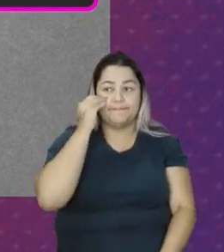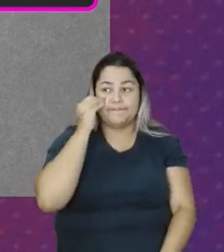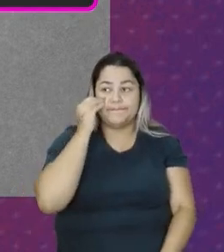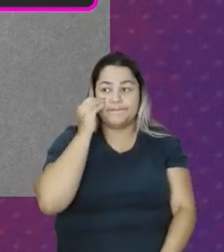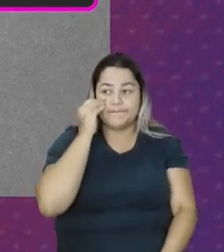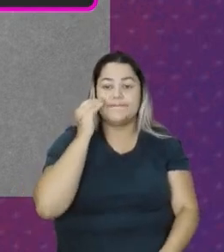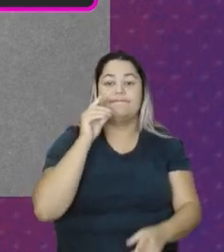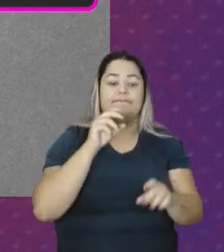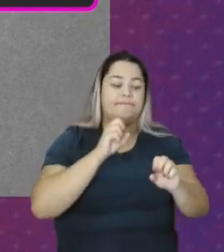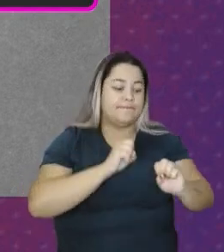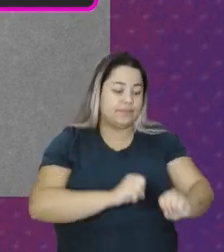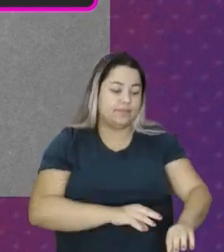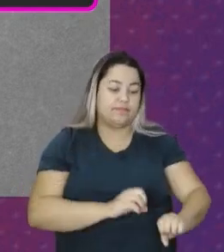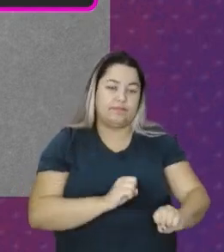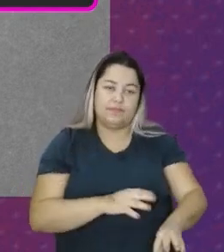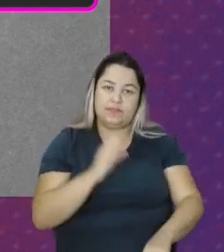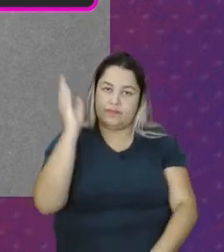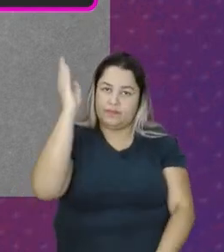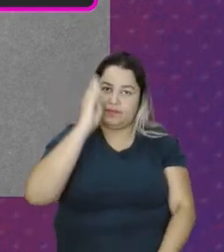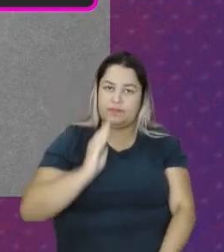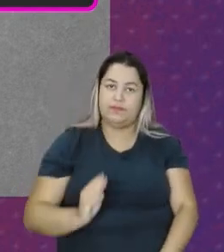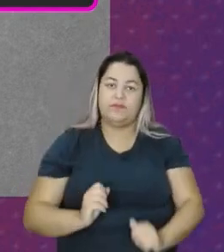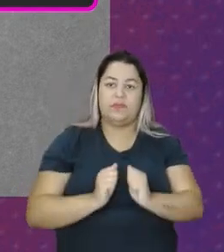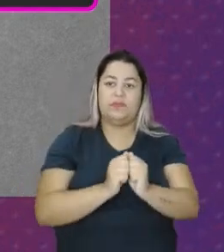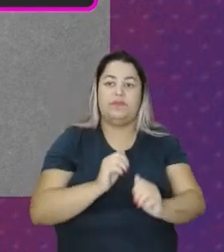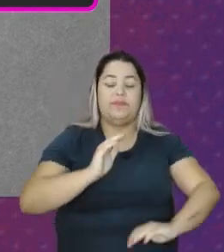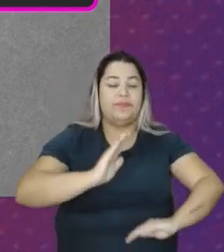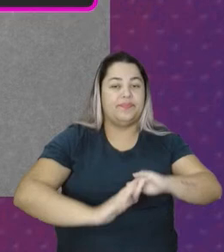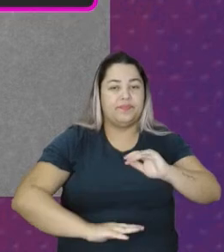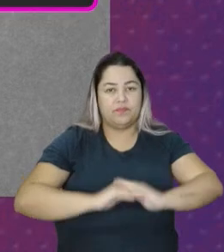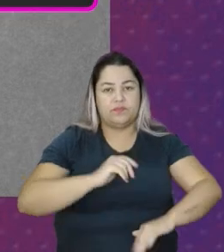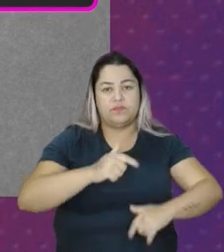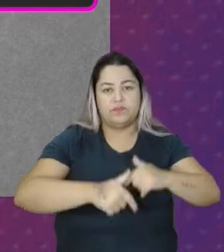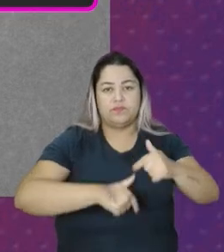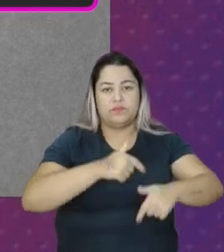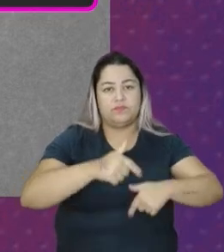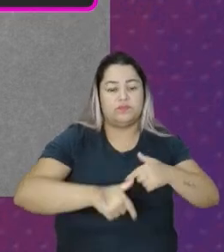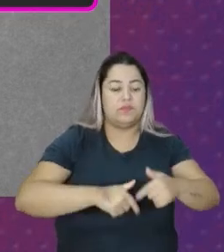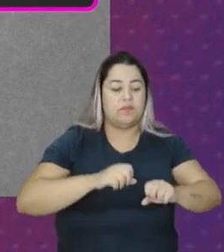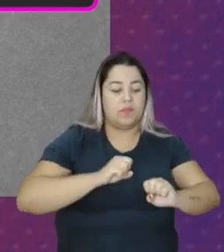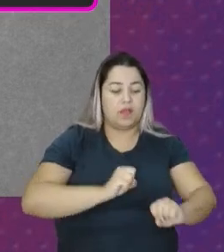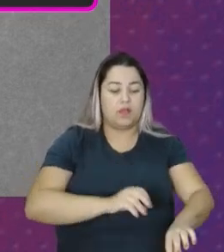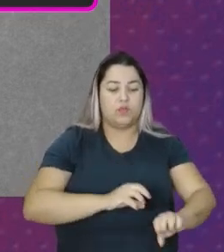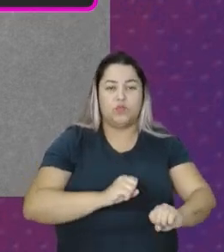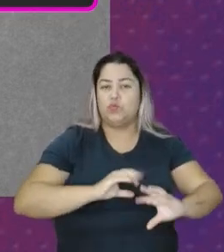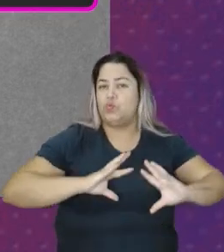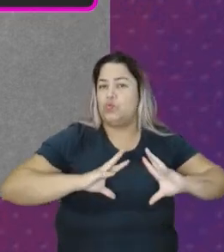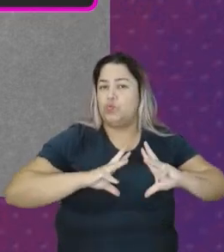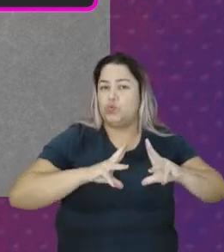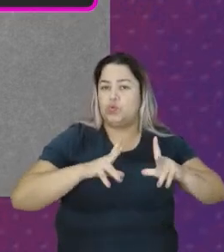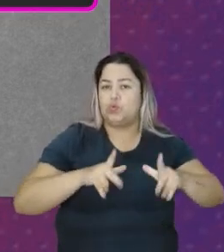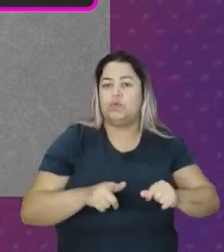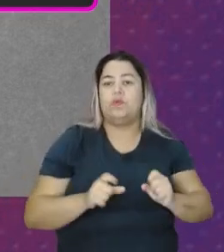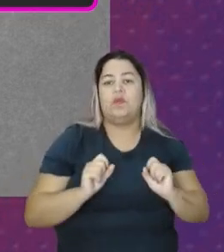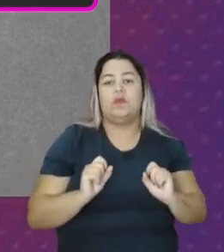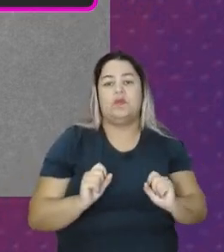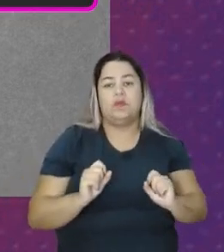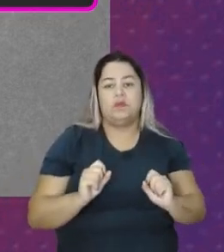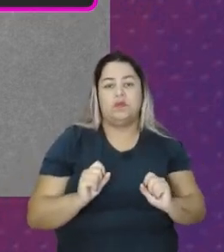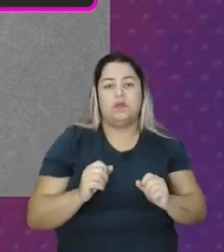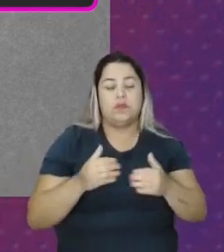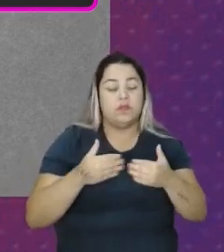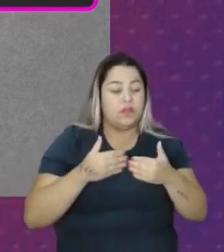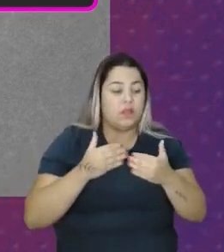a educação brasileira, juntamente com os profissionais, os trabalhadores na educação, todos, aquele que abre o